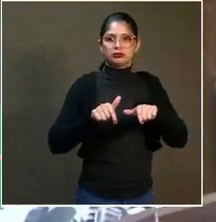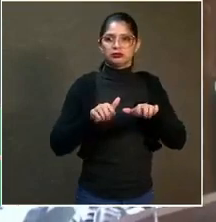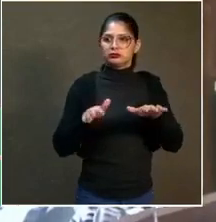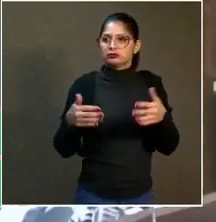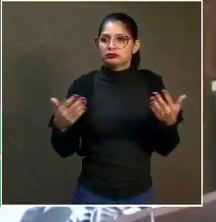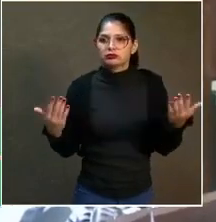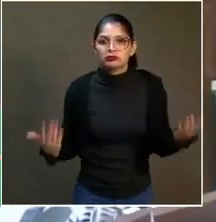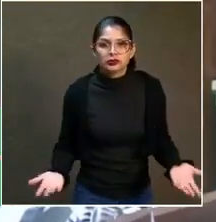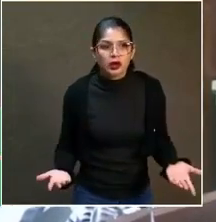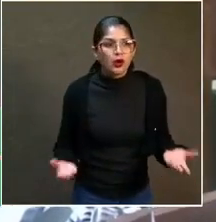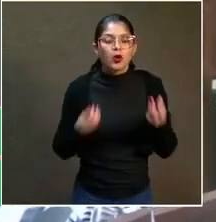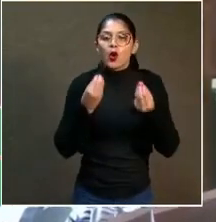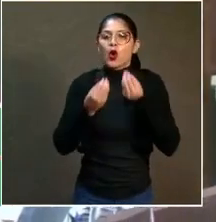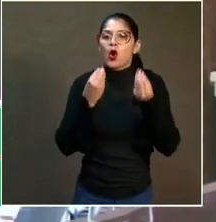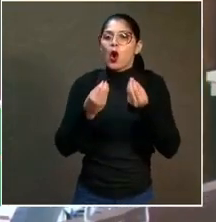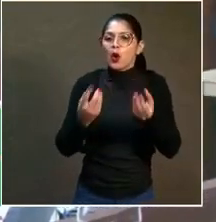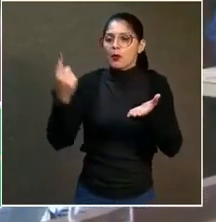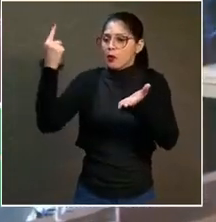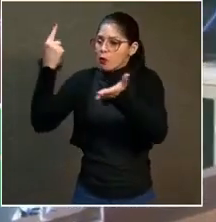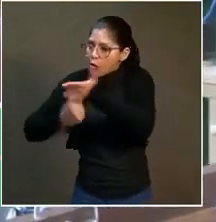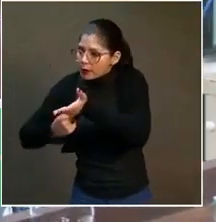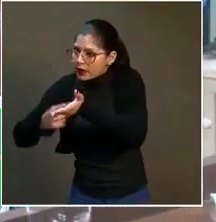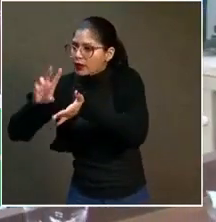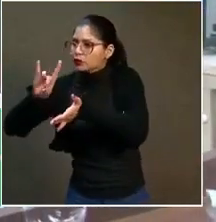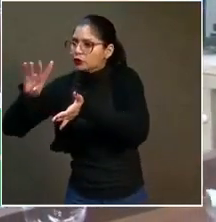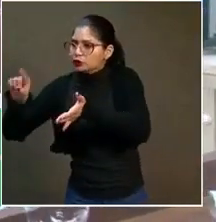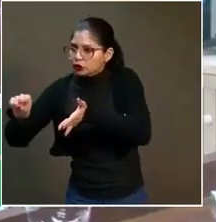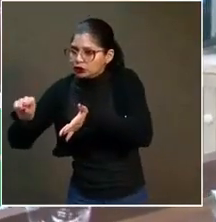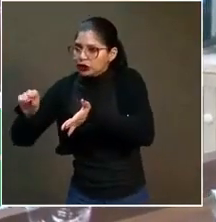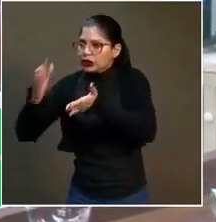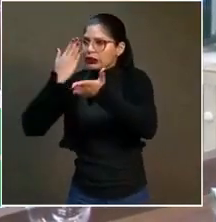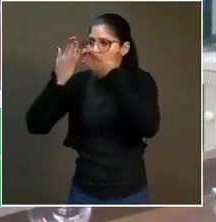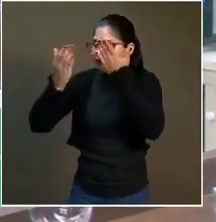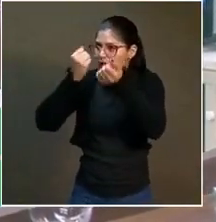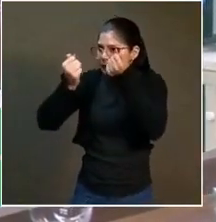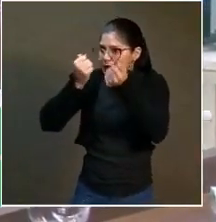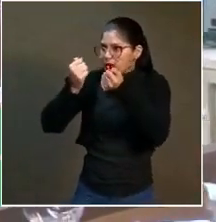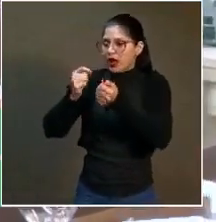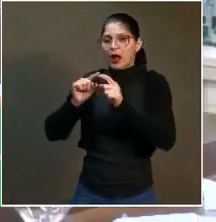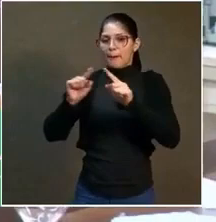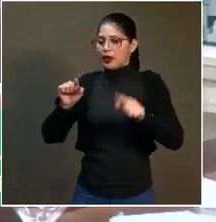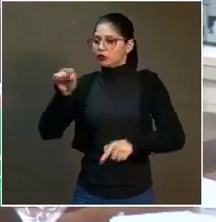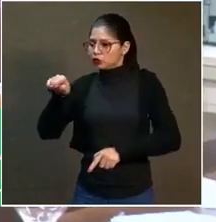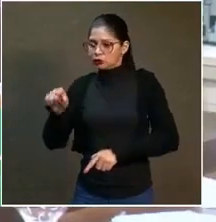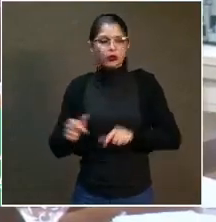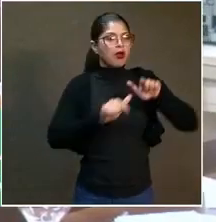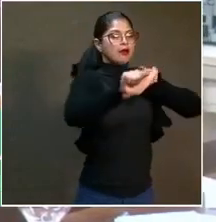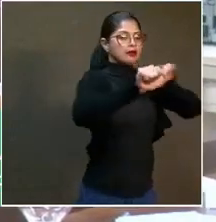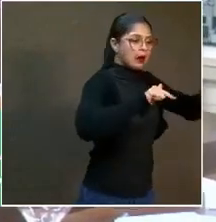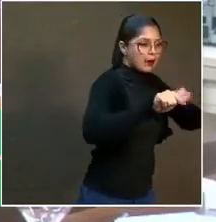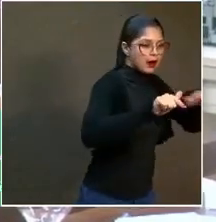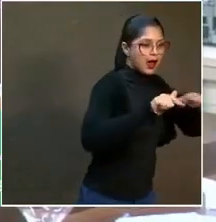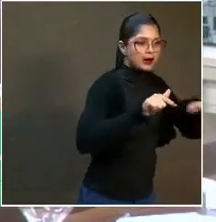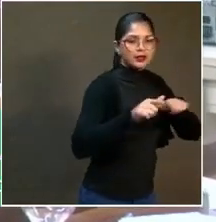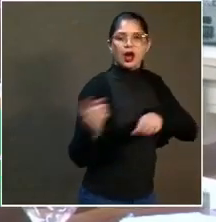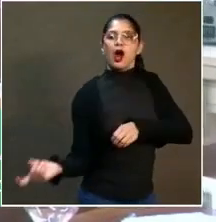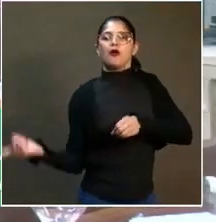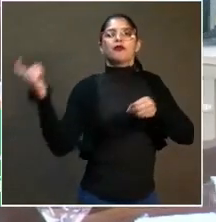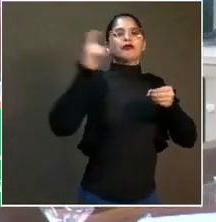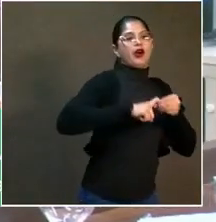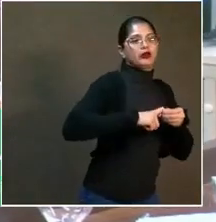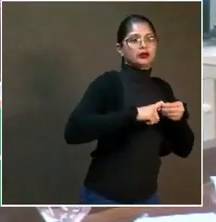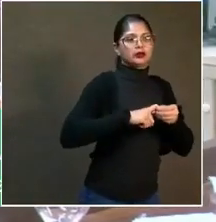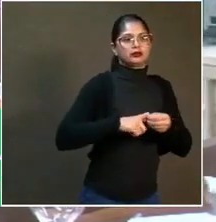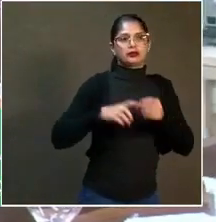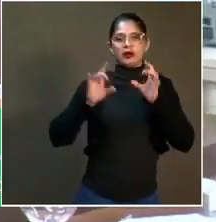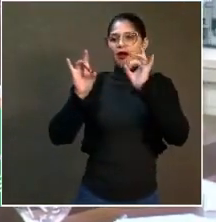Ele tinha que fazer tratamento no dia da escala dele. Ligaram para ele dizendo, tu vai pegar uma cela, Cássio, volta para cá. E